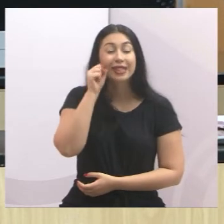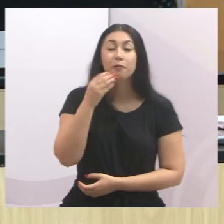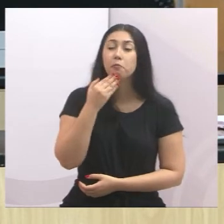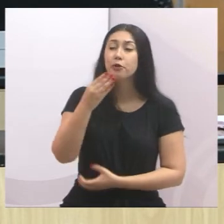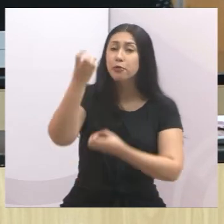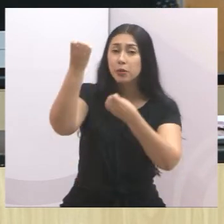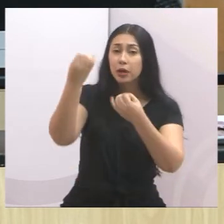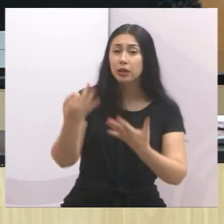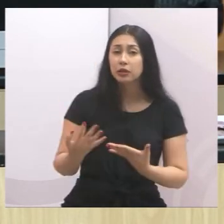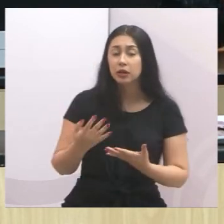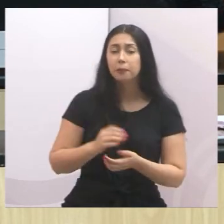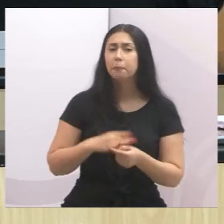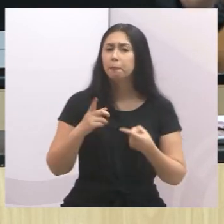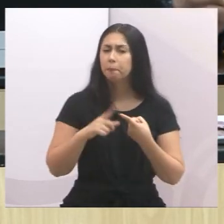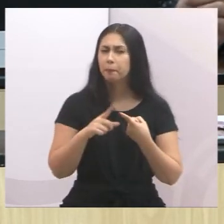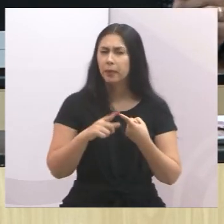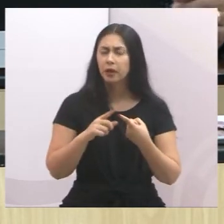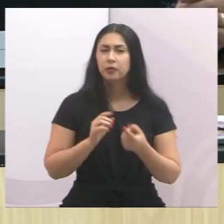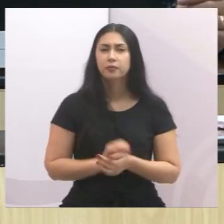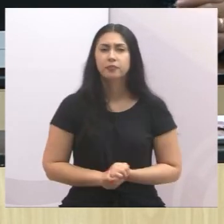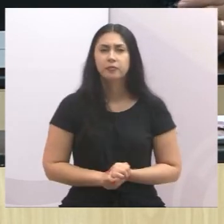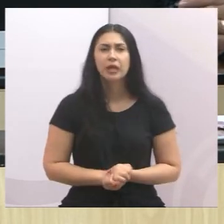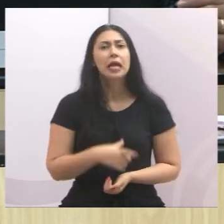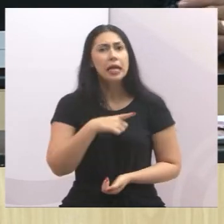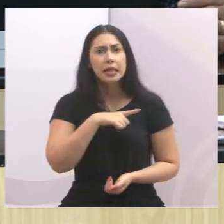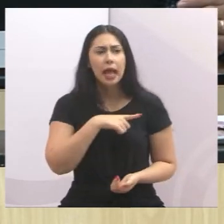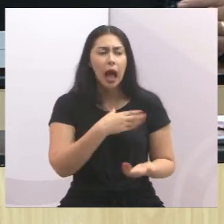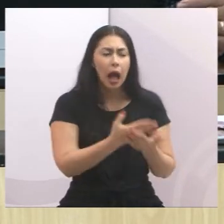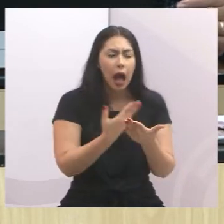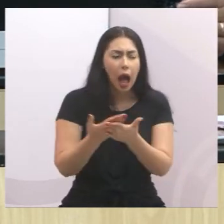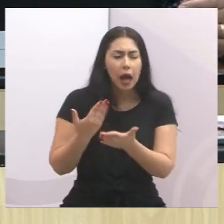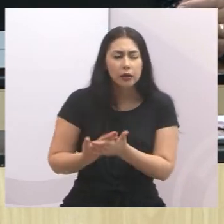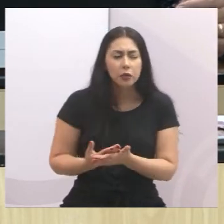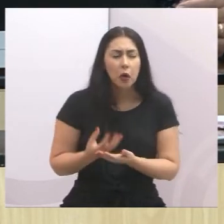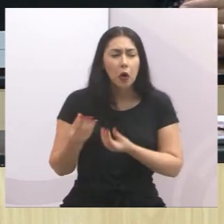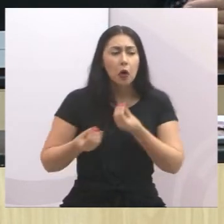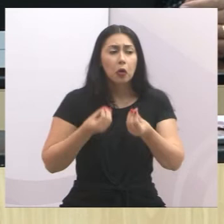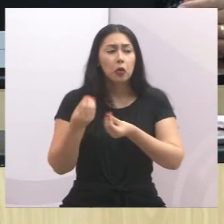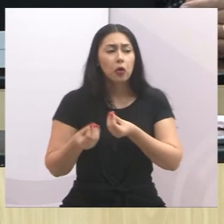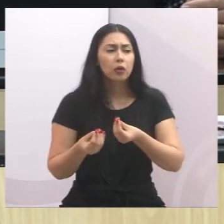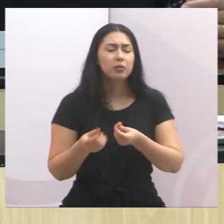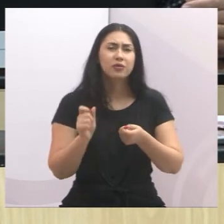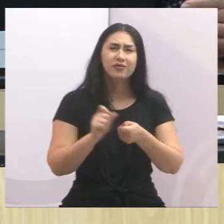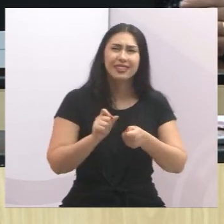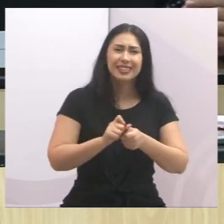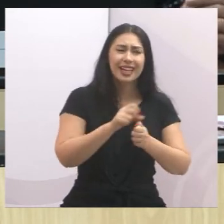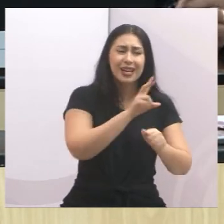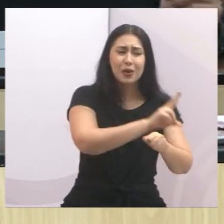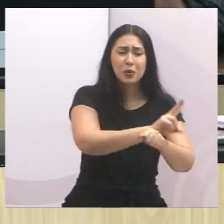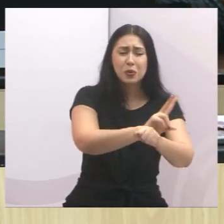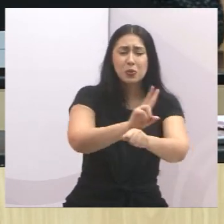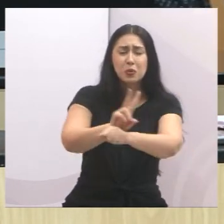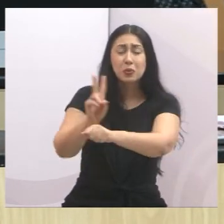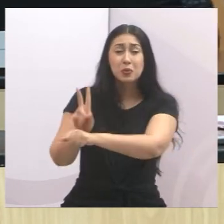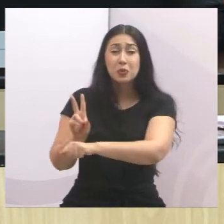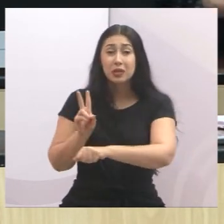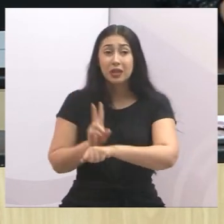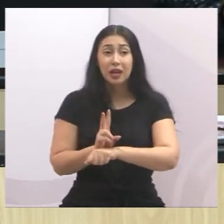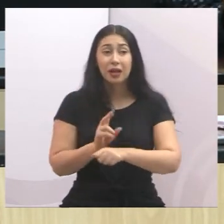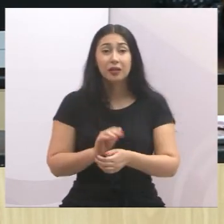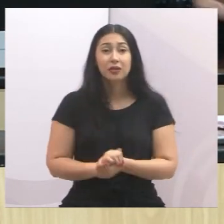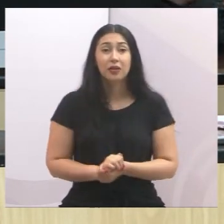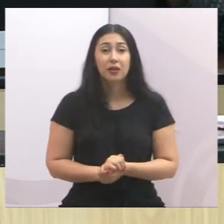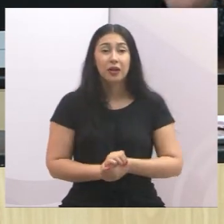pedido de informações. Primeiro, há estudos para a implantação de redes de proteção que inviabilizem a utilização